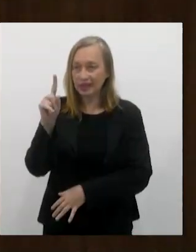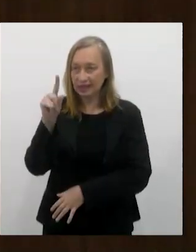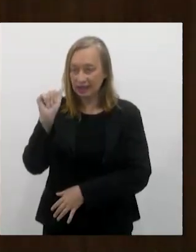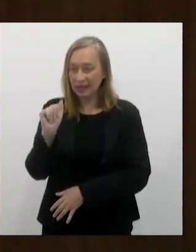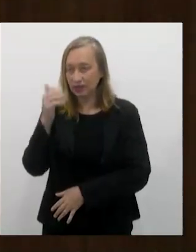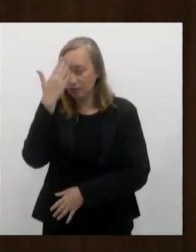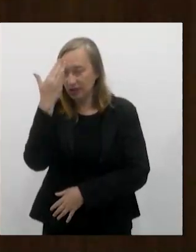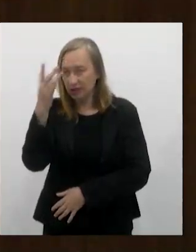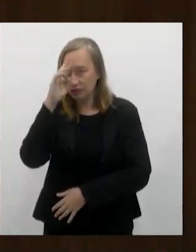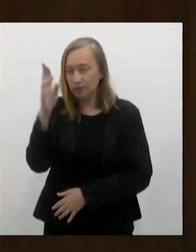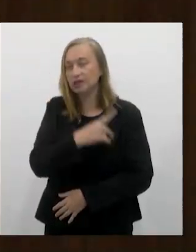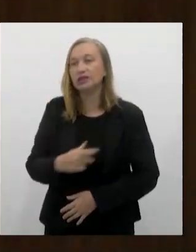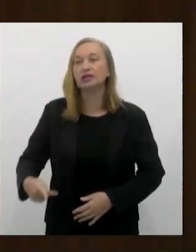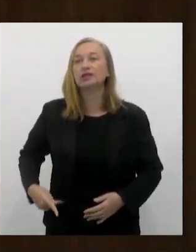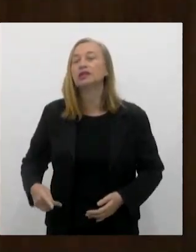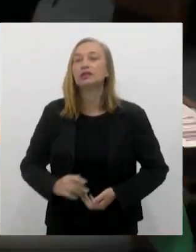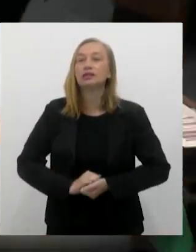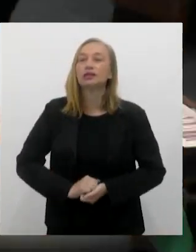Obrigada, presidente.